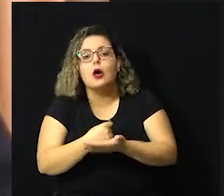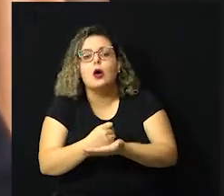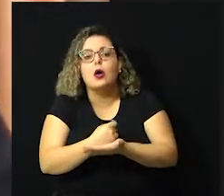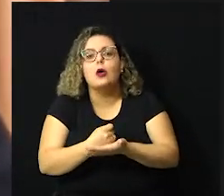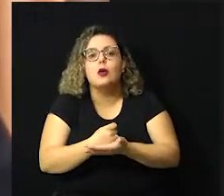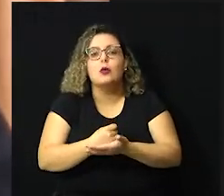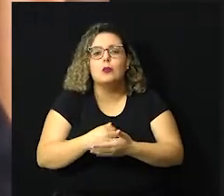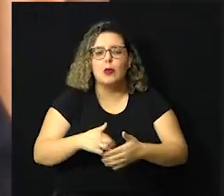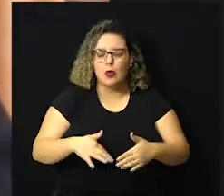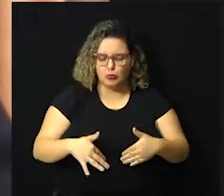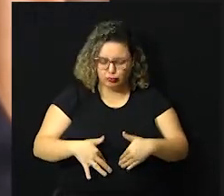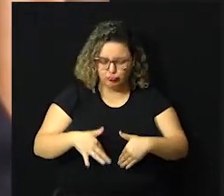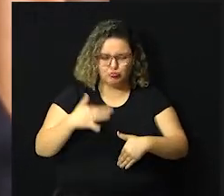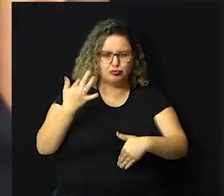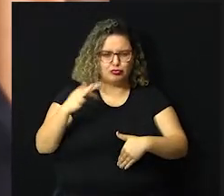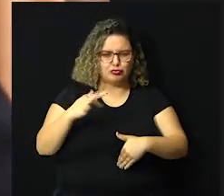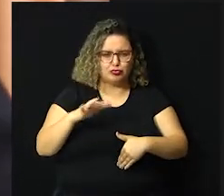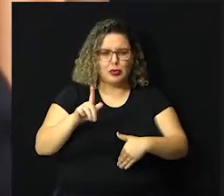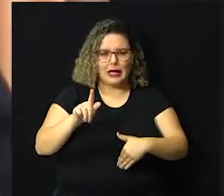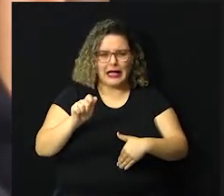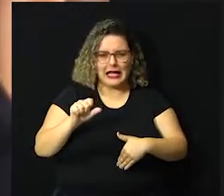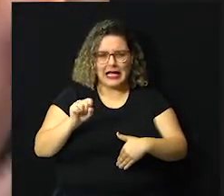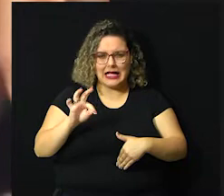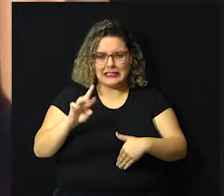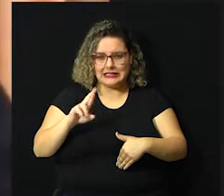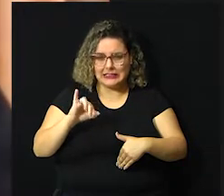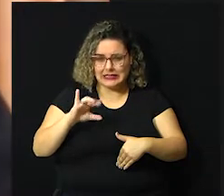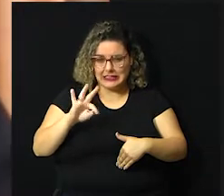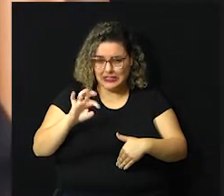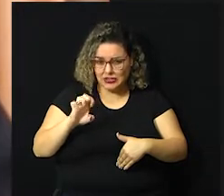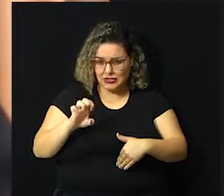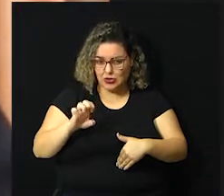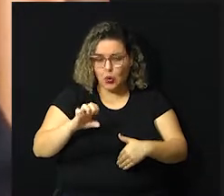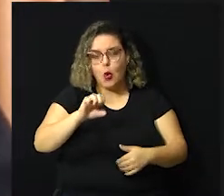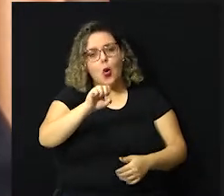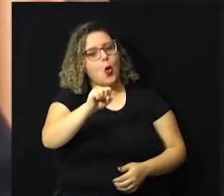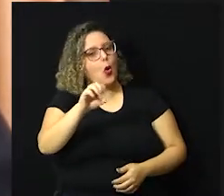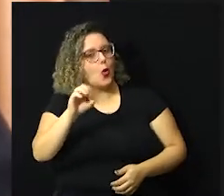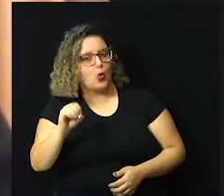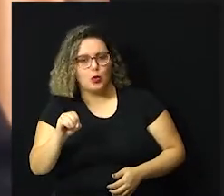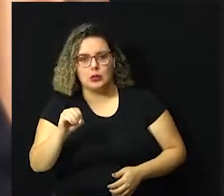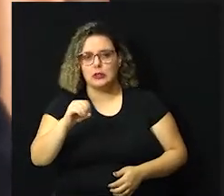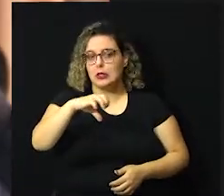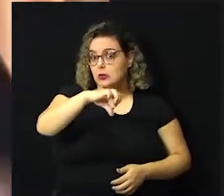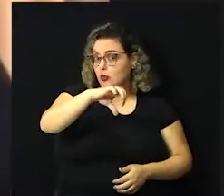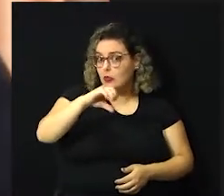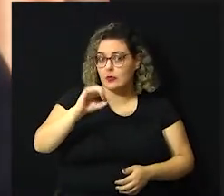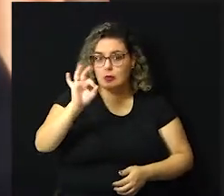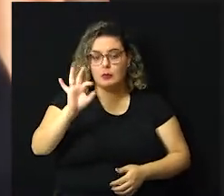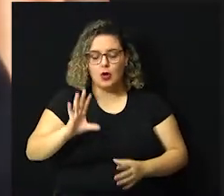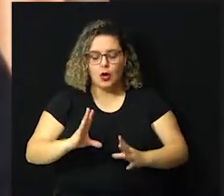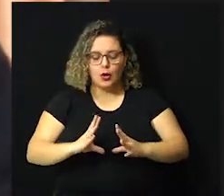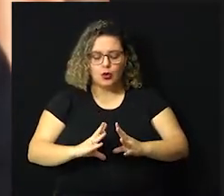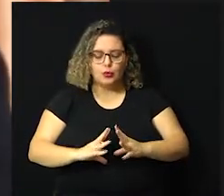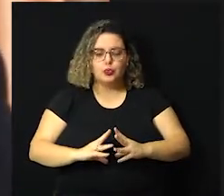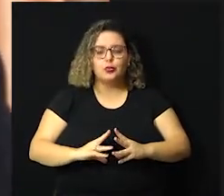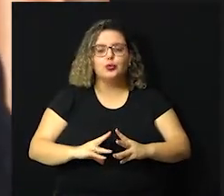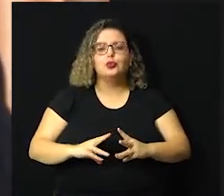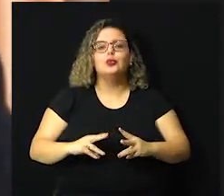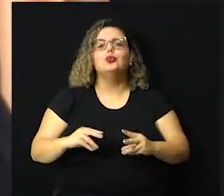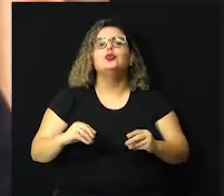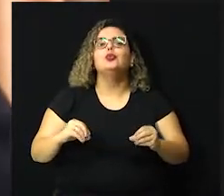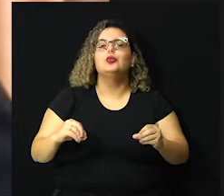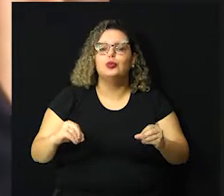uma gastrite, você sabe que em pelo menos 80, 90% dos casos, ele vai aliviar a sua gastrite, a sua